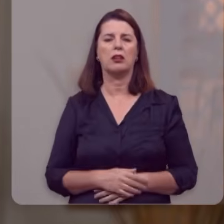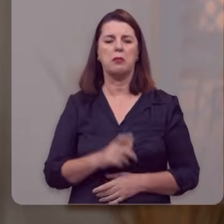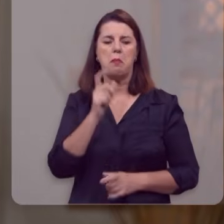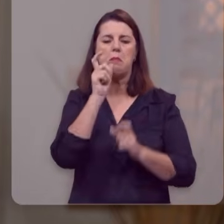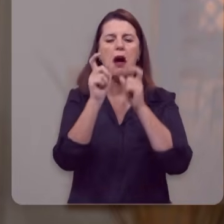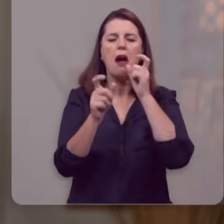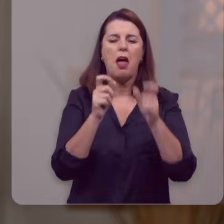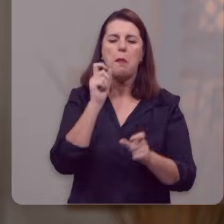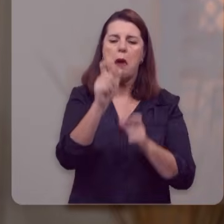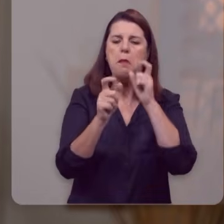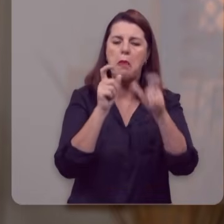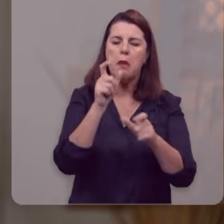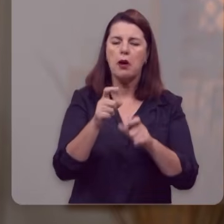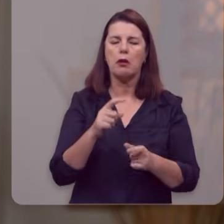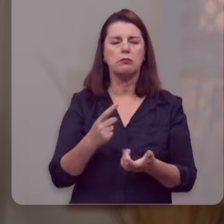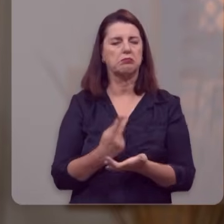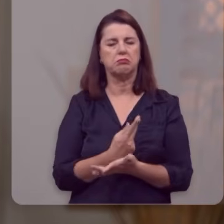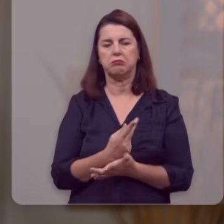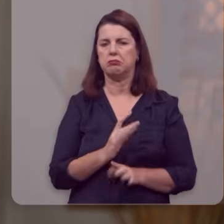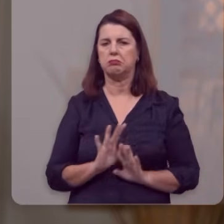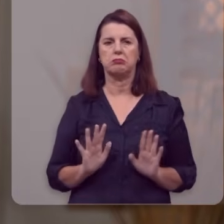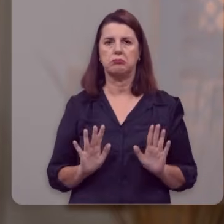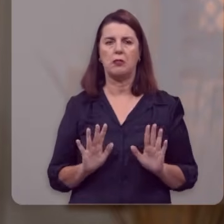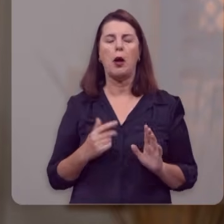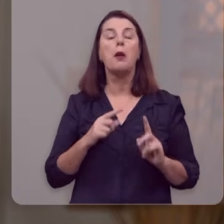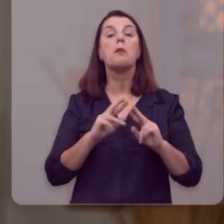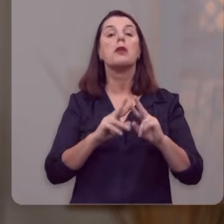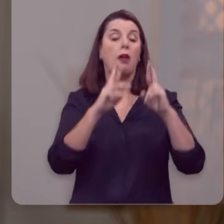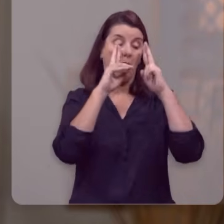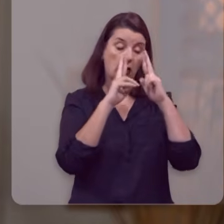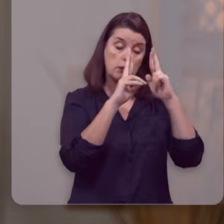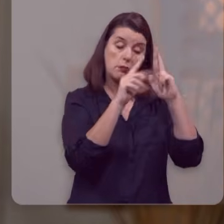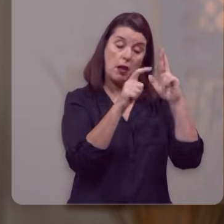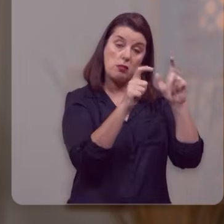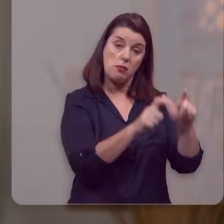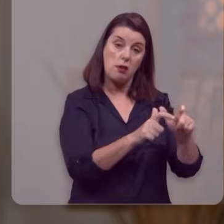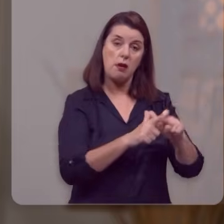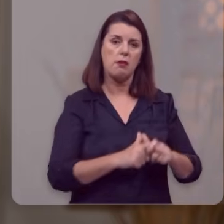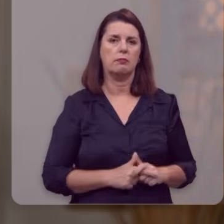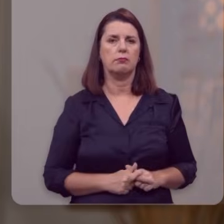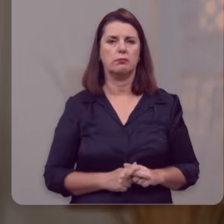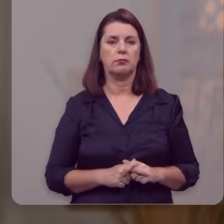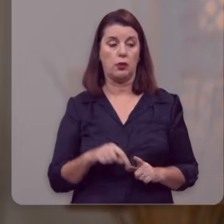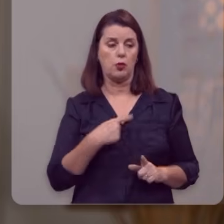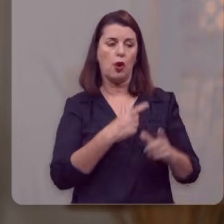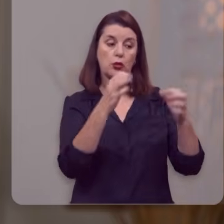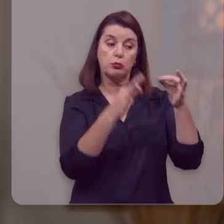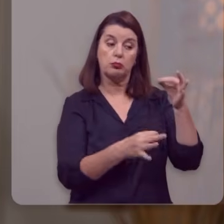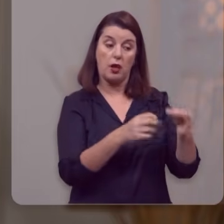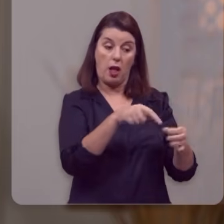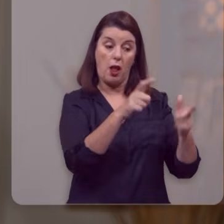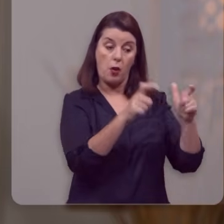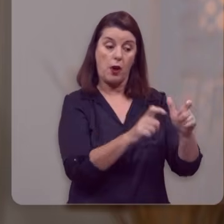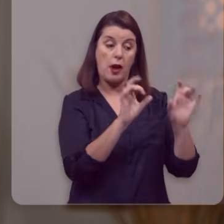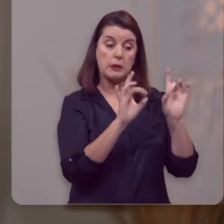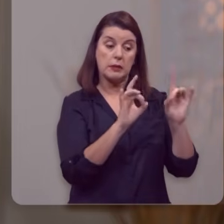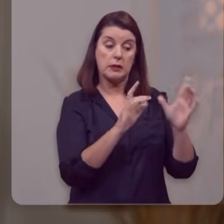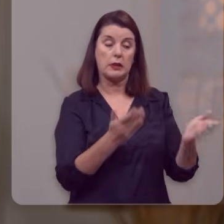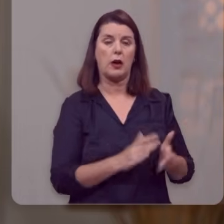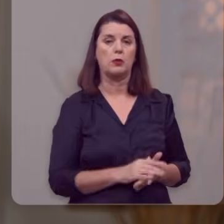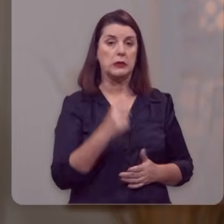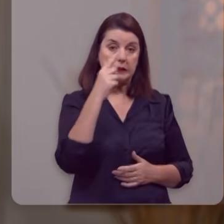com palavras irrefletidas, porque respeitamos aquele local. Julgamos aquele local um local